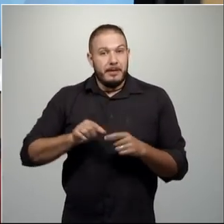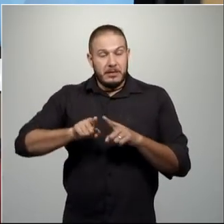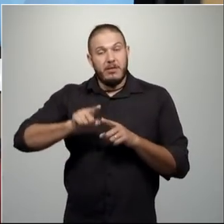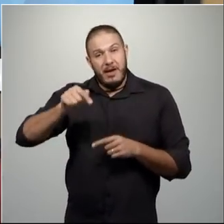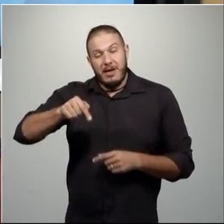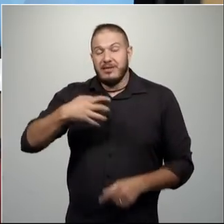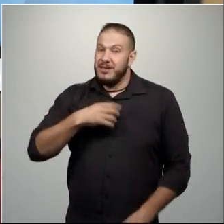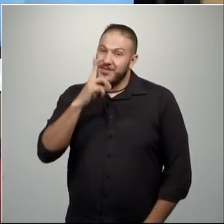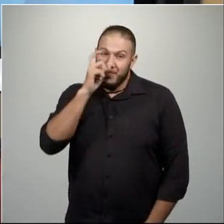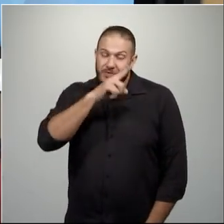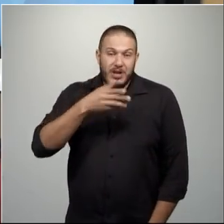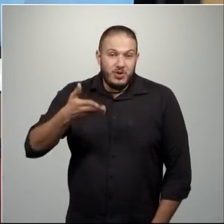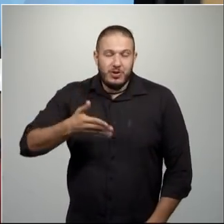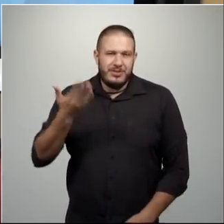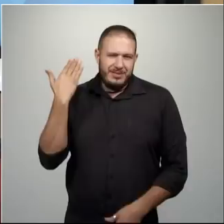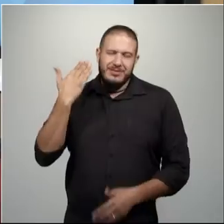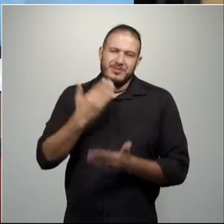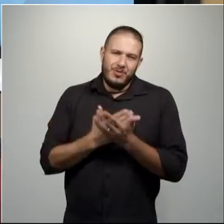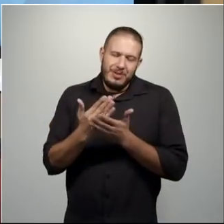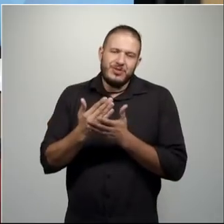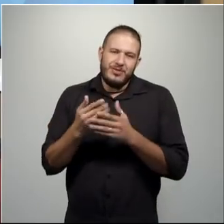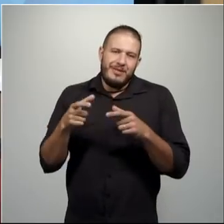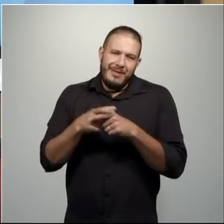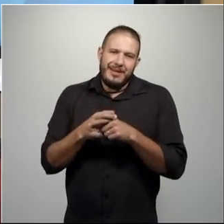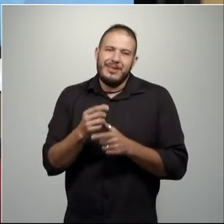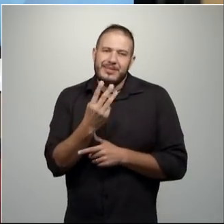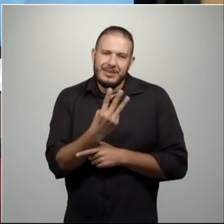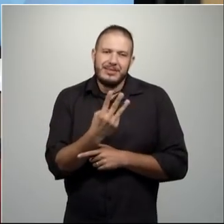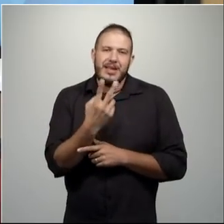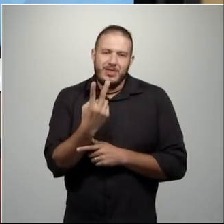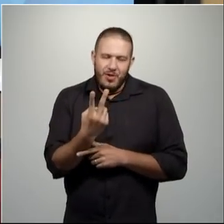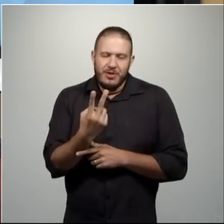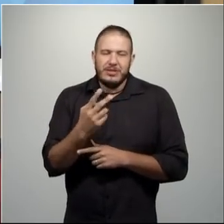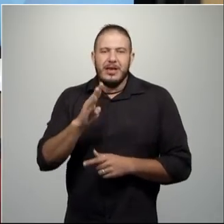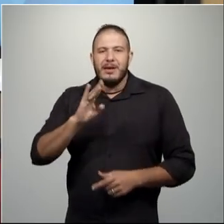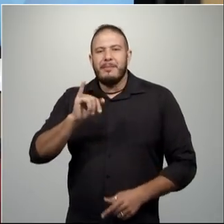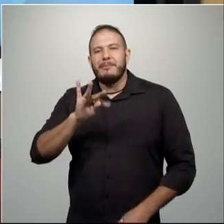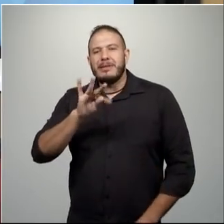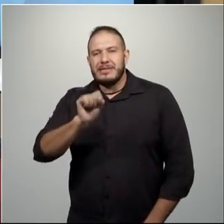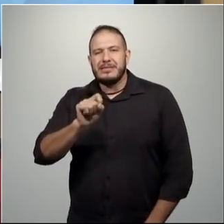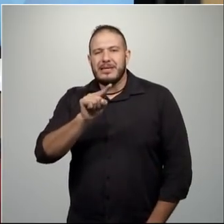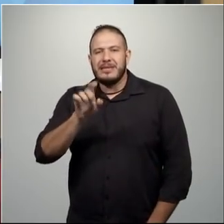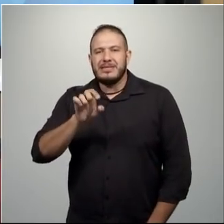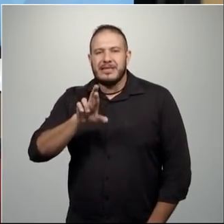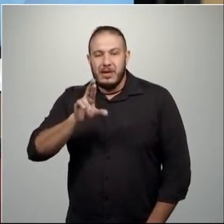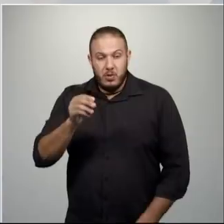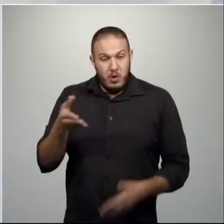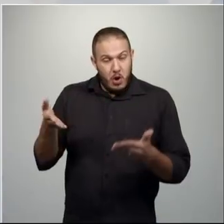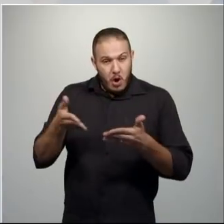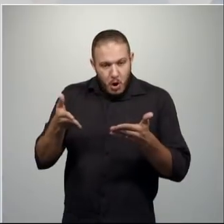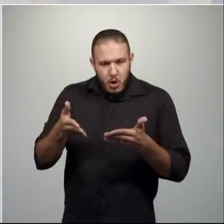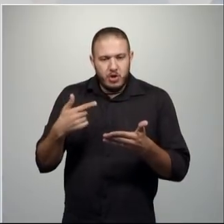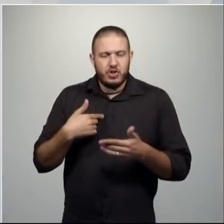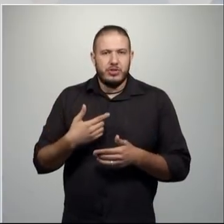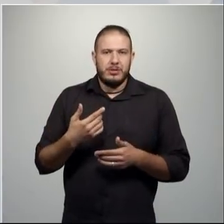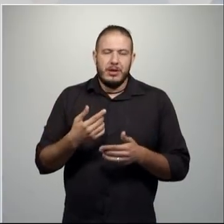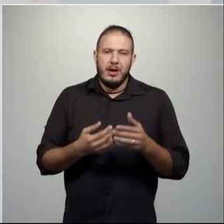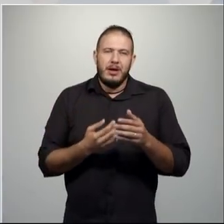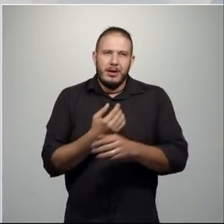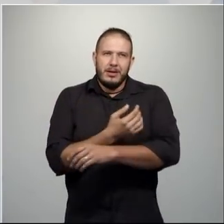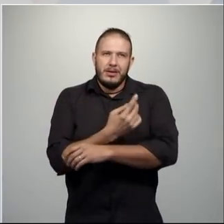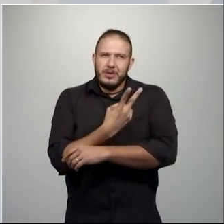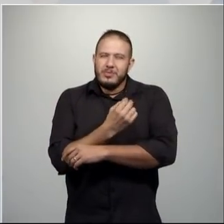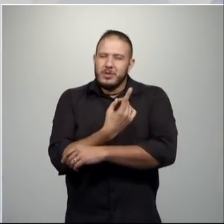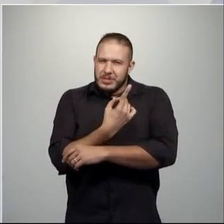a dificuldade hoje começou com menos eram 32 bit 0 no início hoje vim hoje a abril de 2009 eu